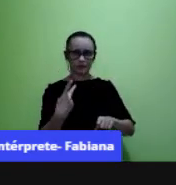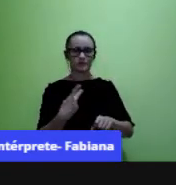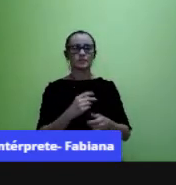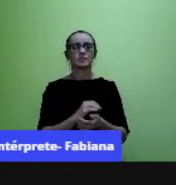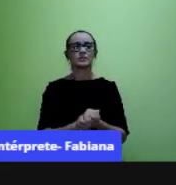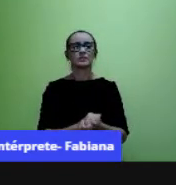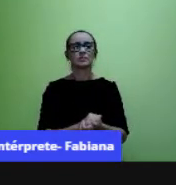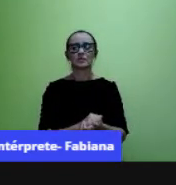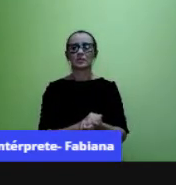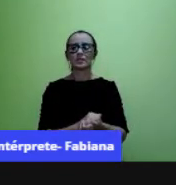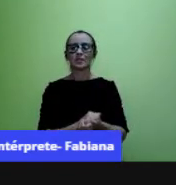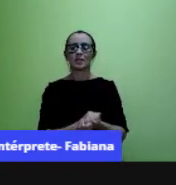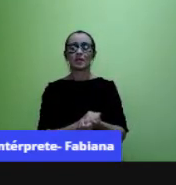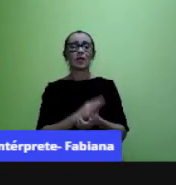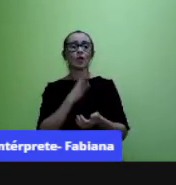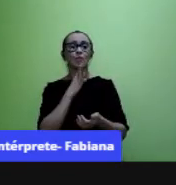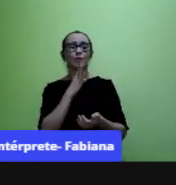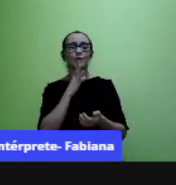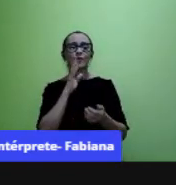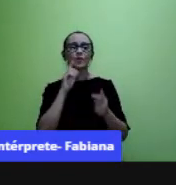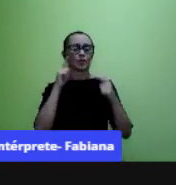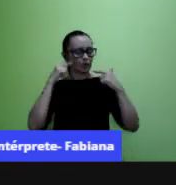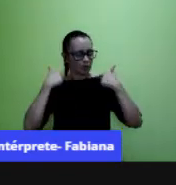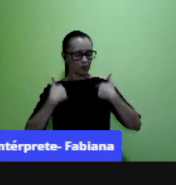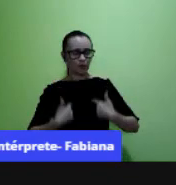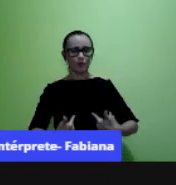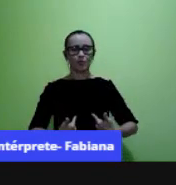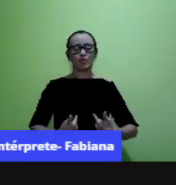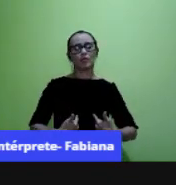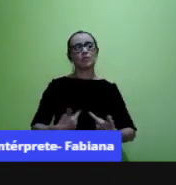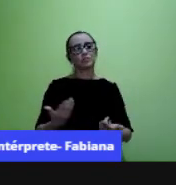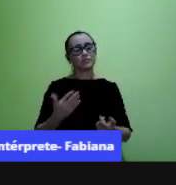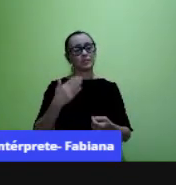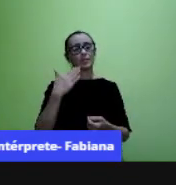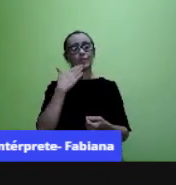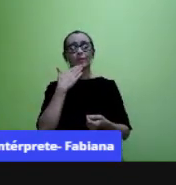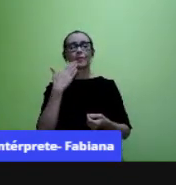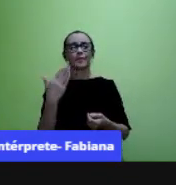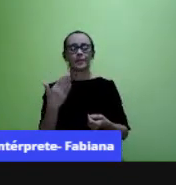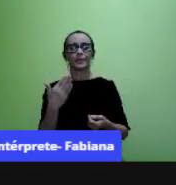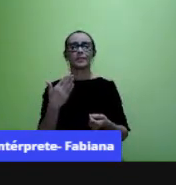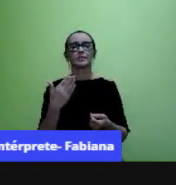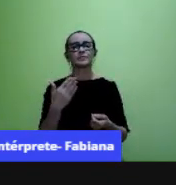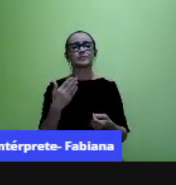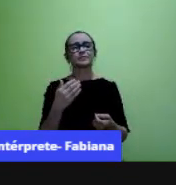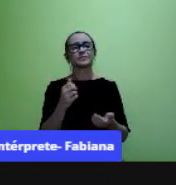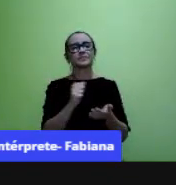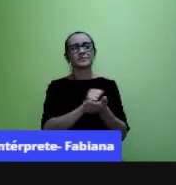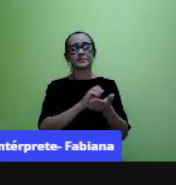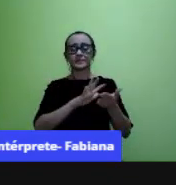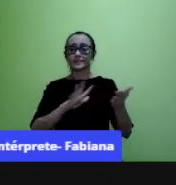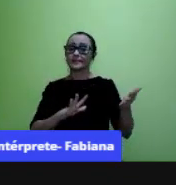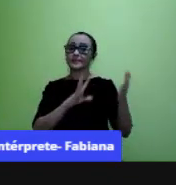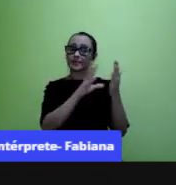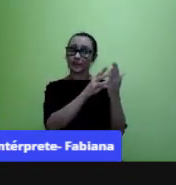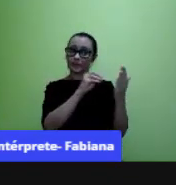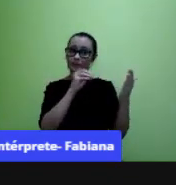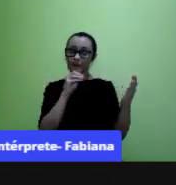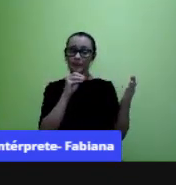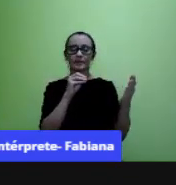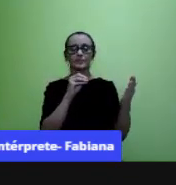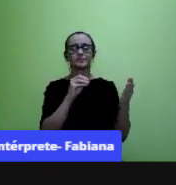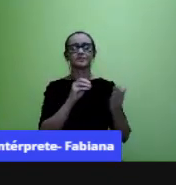atividade de reconhecer o corpo. Então, vai lá, pede para o responsável, né? Ele vai colocar, vai ser uma atividade de imitação, aonde ele